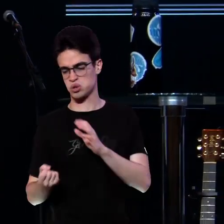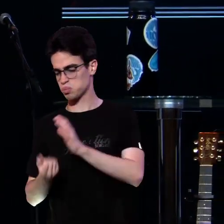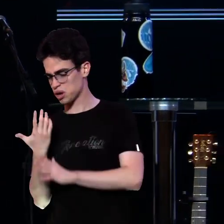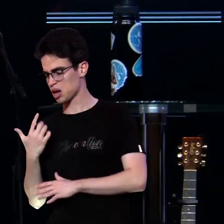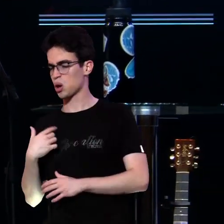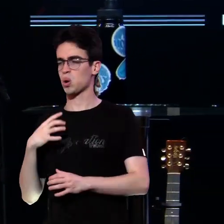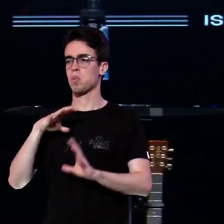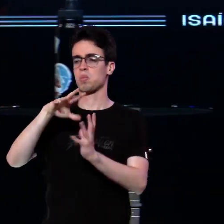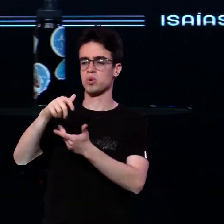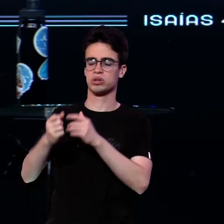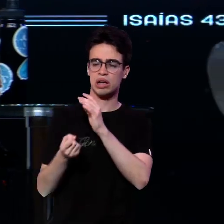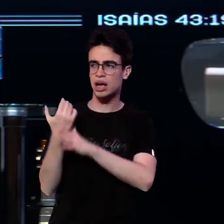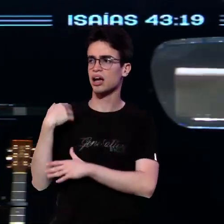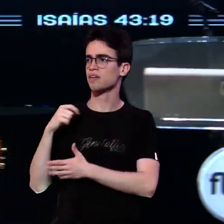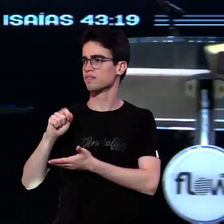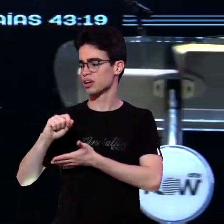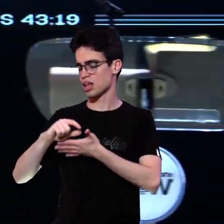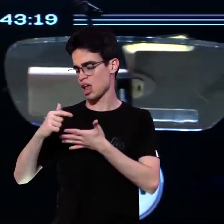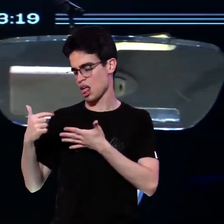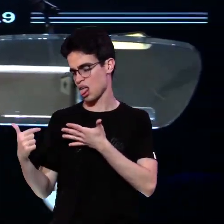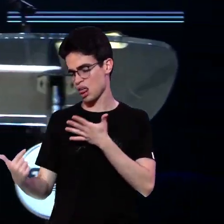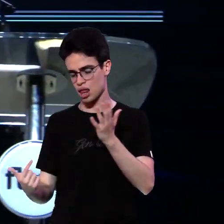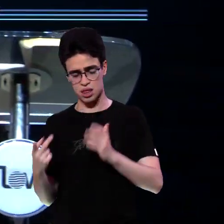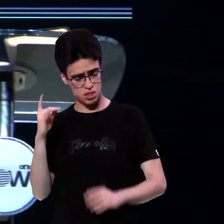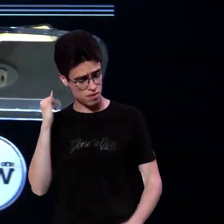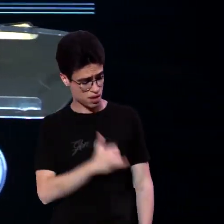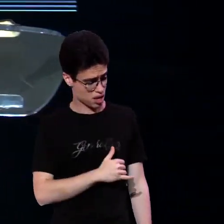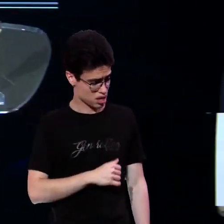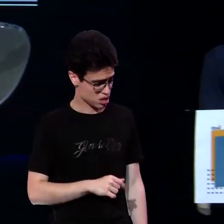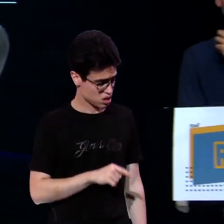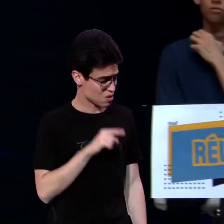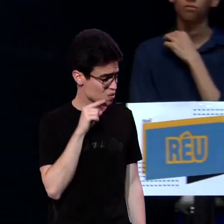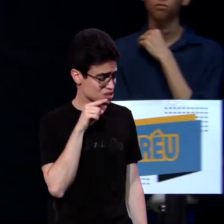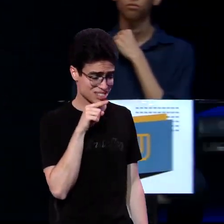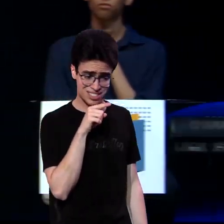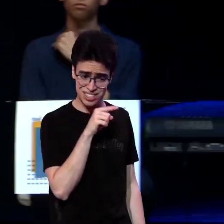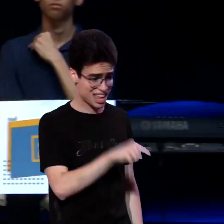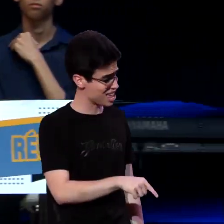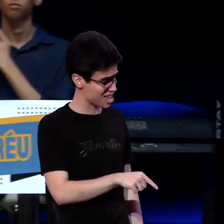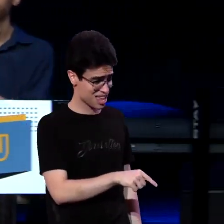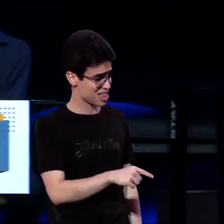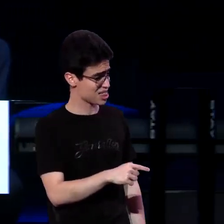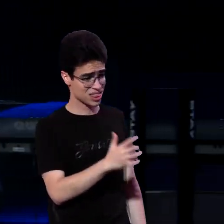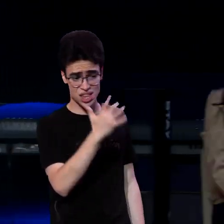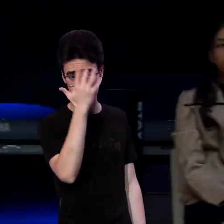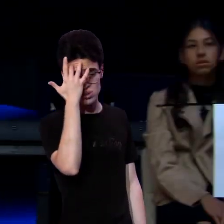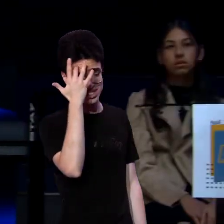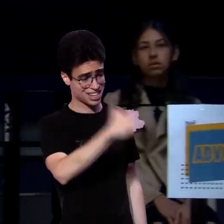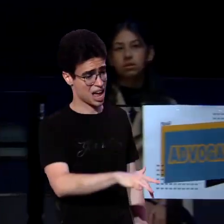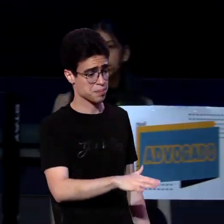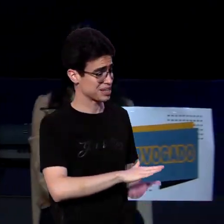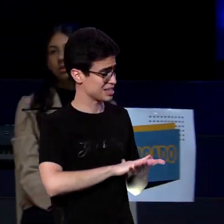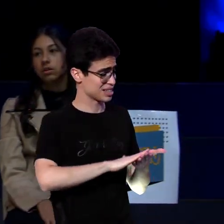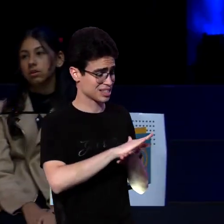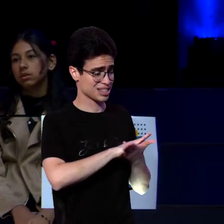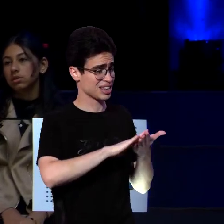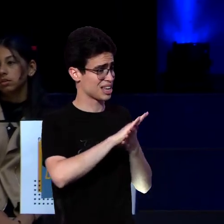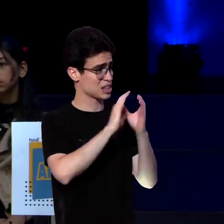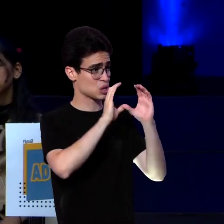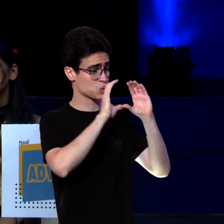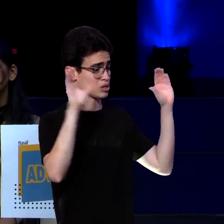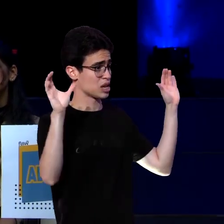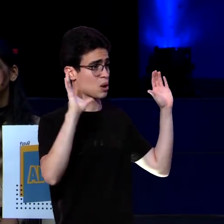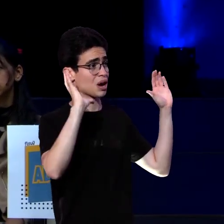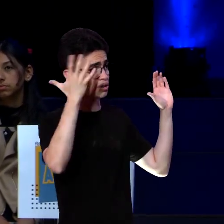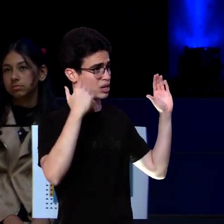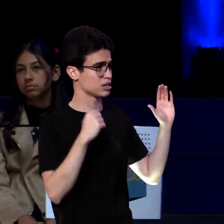fiz aquilo? O que Deus estava falando? Cara, você não sabe das coisas que acontecem no reino dos céus. Você está